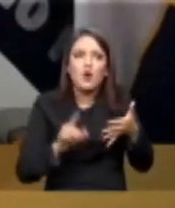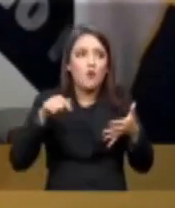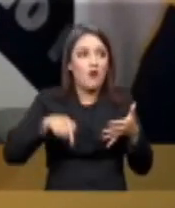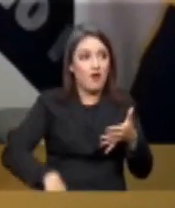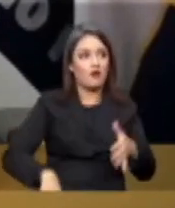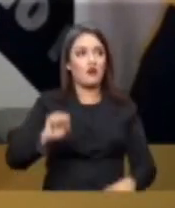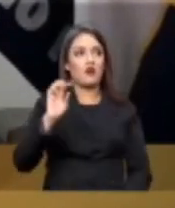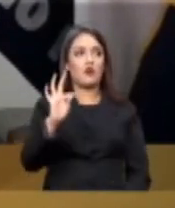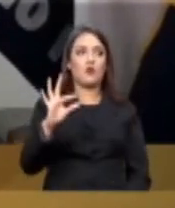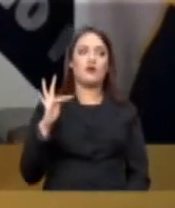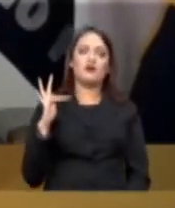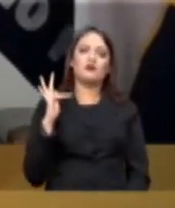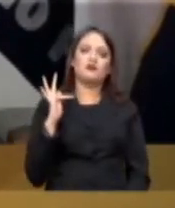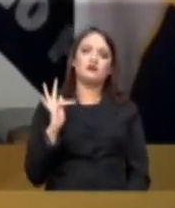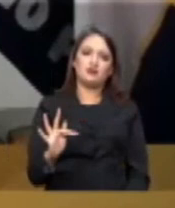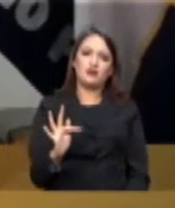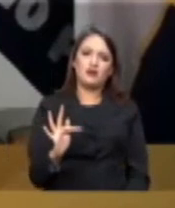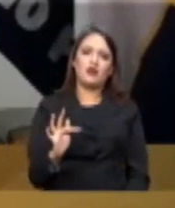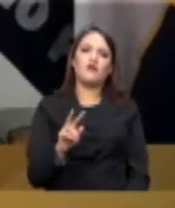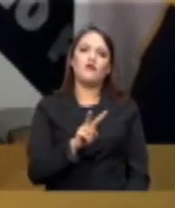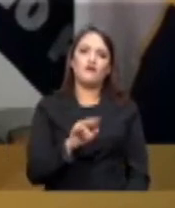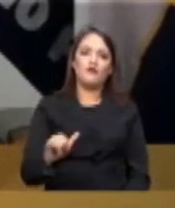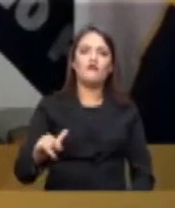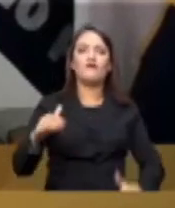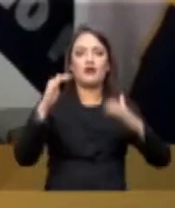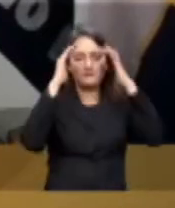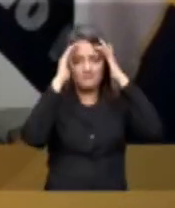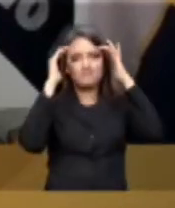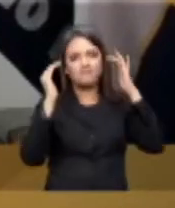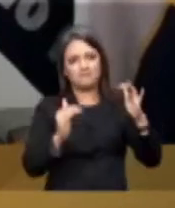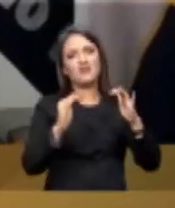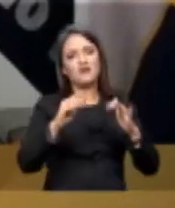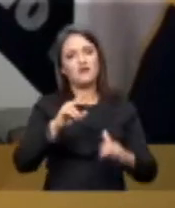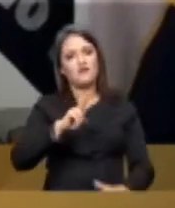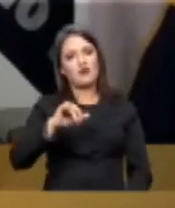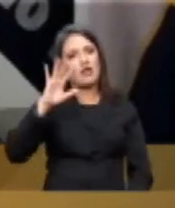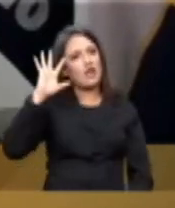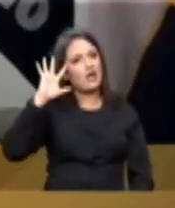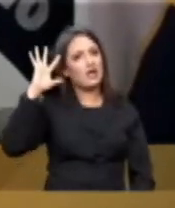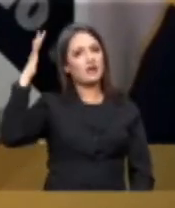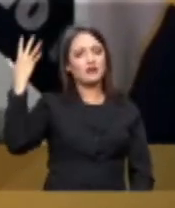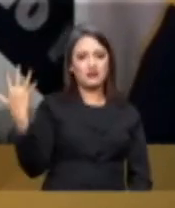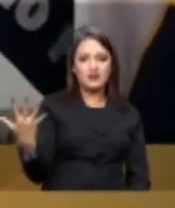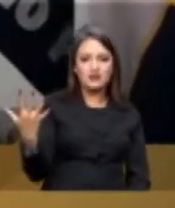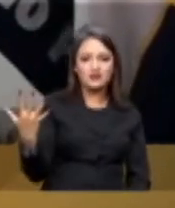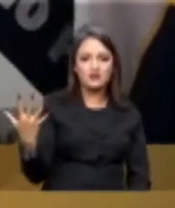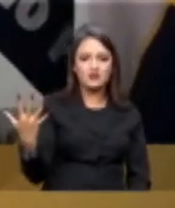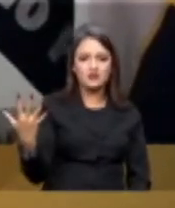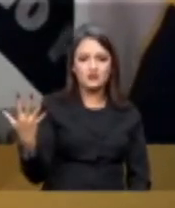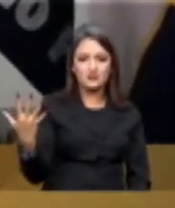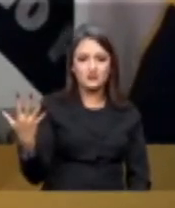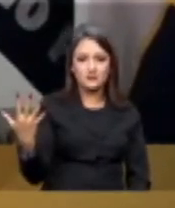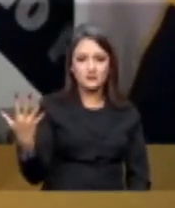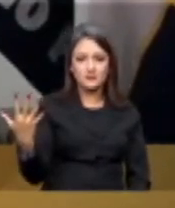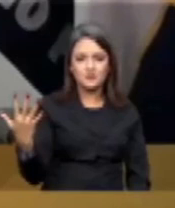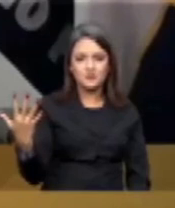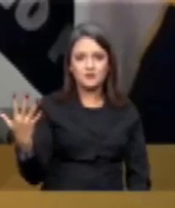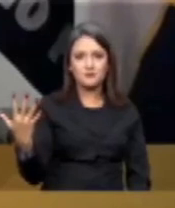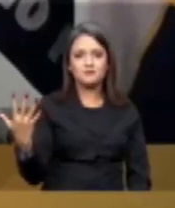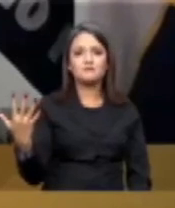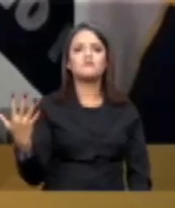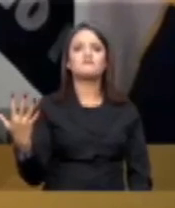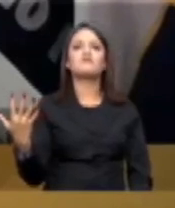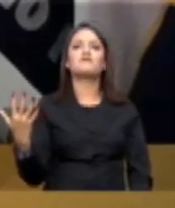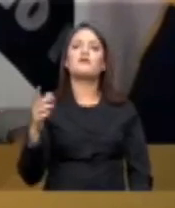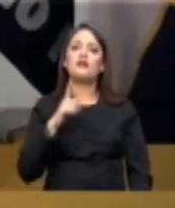Constitucional certamente cumprirá e decidirá, como sempre, com